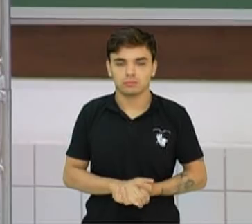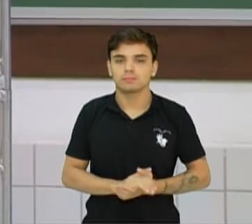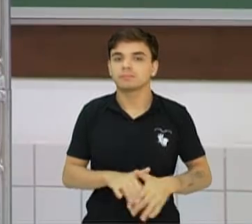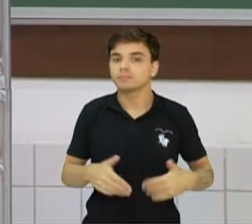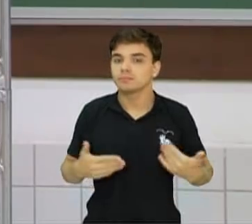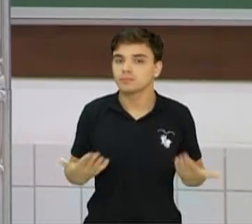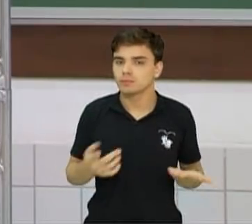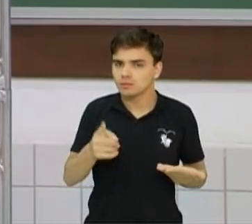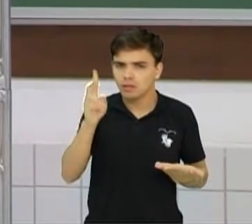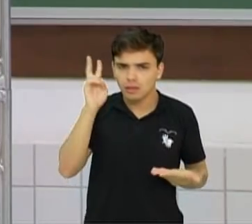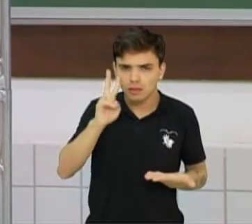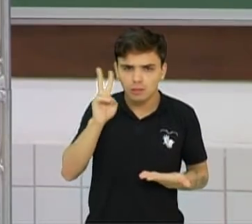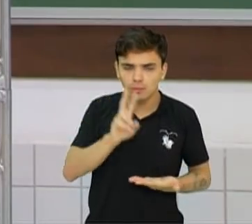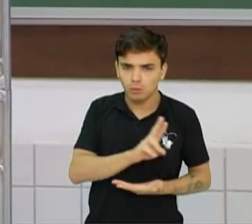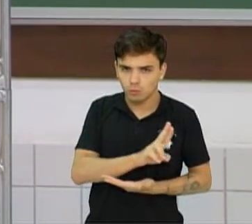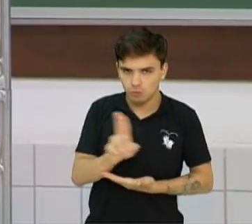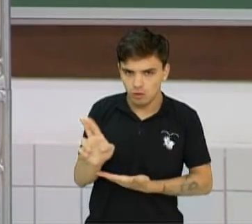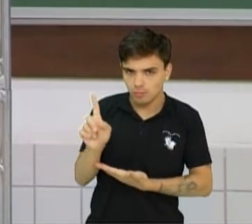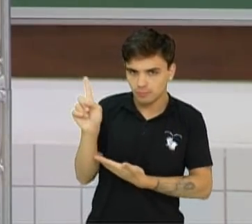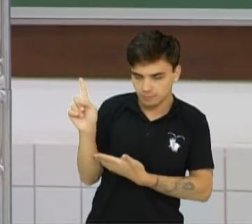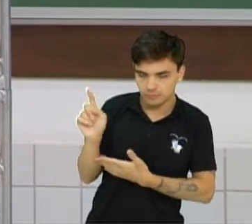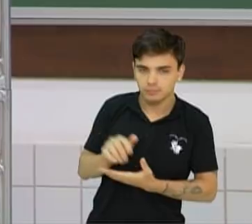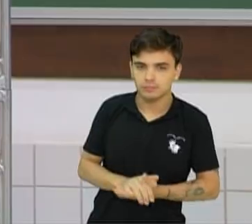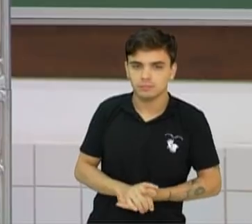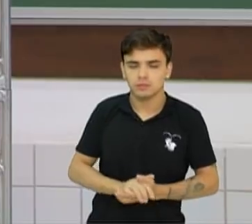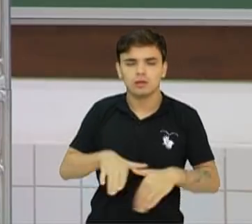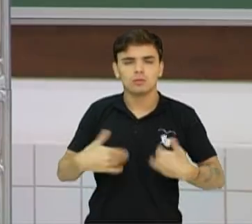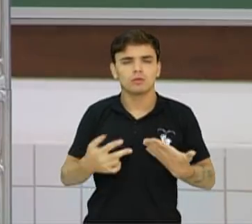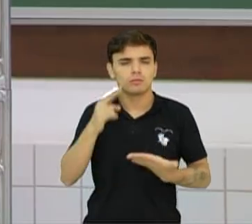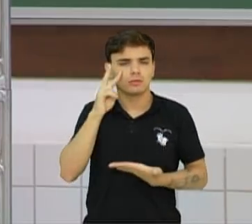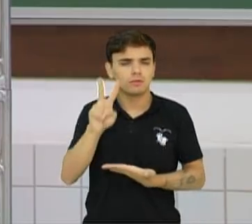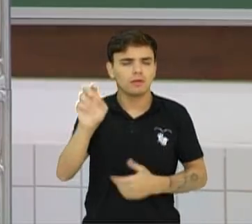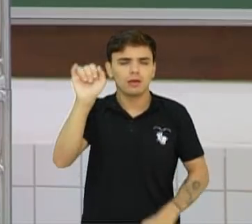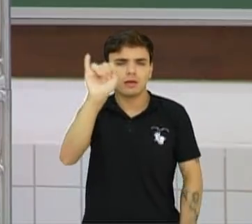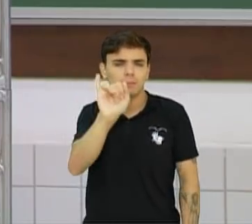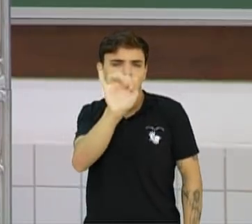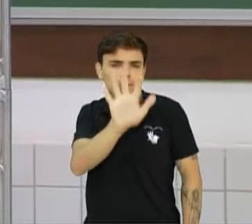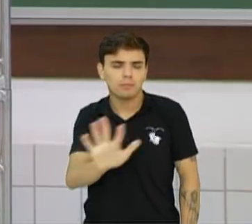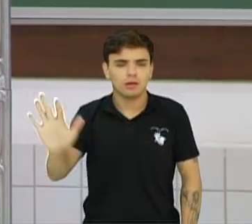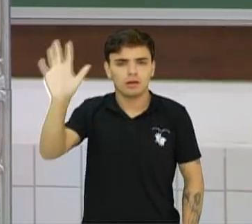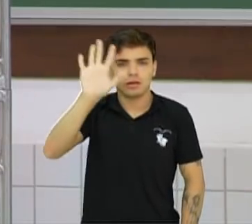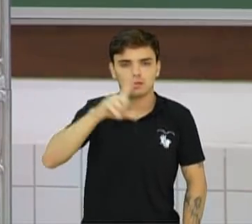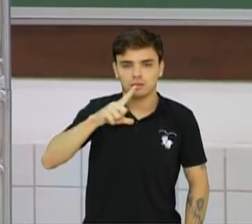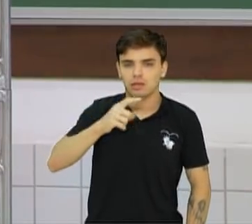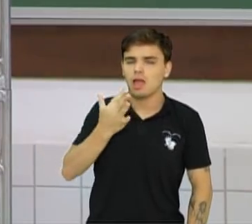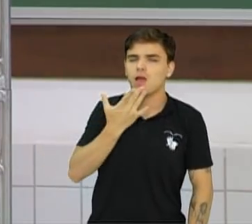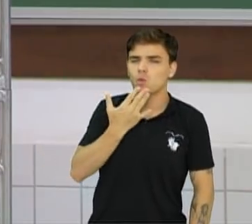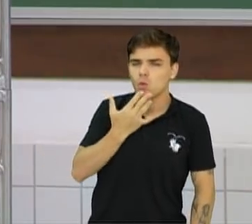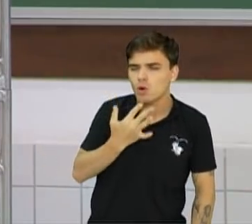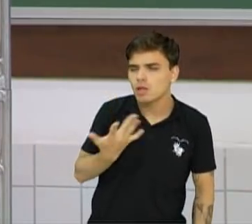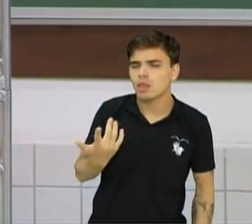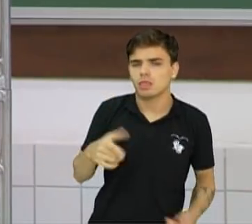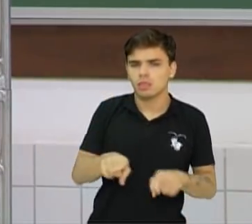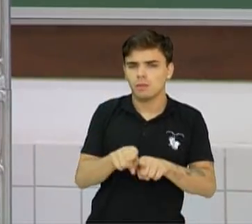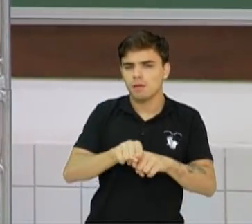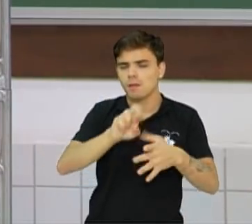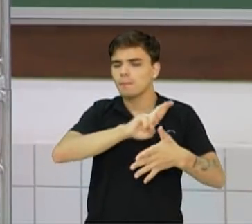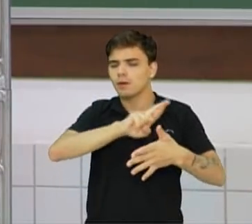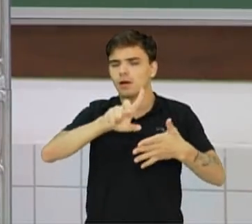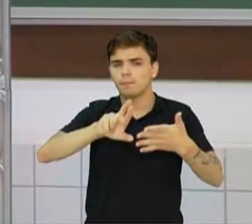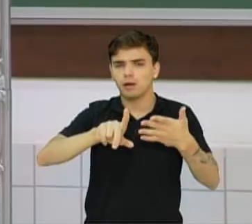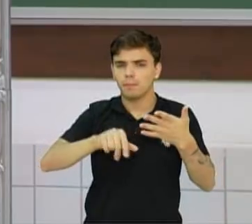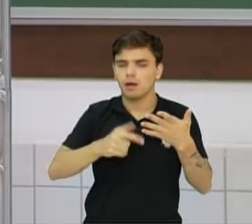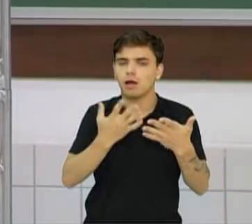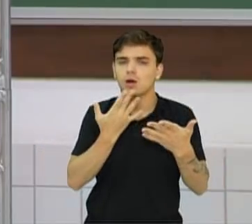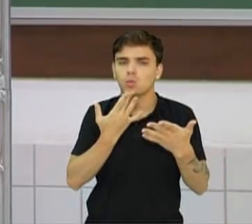E aí, lembrou o nome do pintor? Quando você vê essa imagem, quando você pensa na imagem toda colorida, com várias, né,